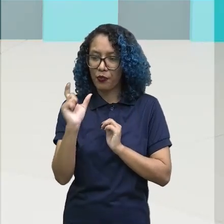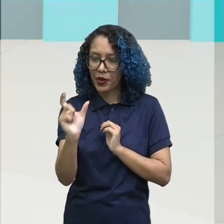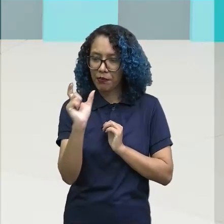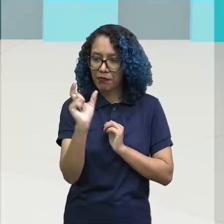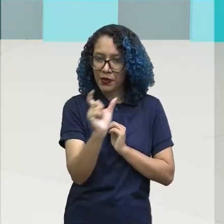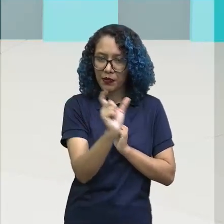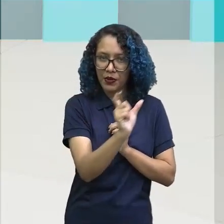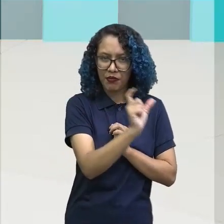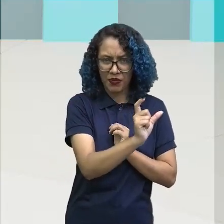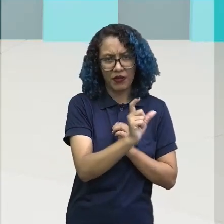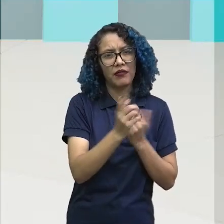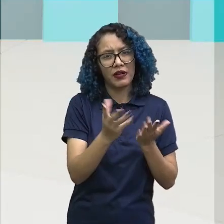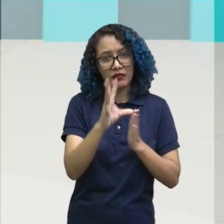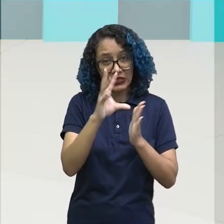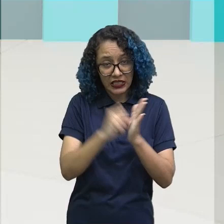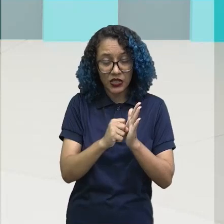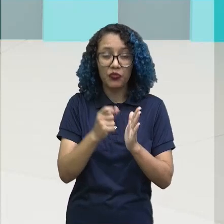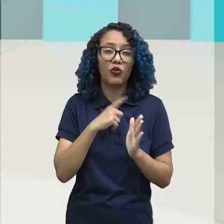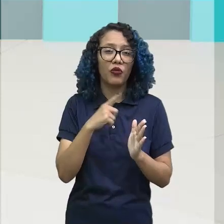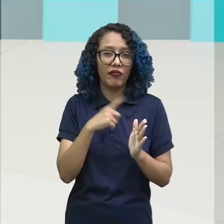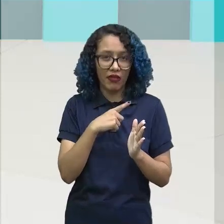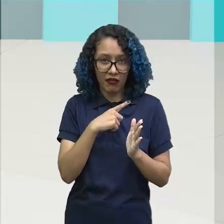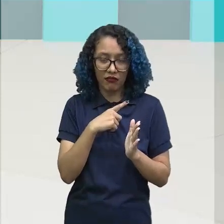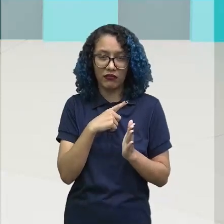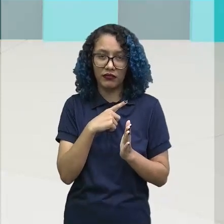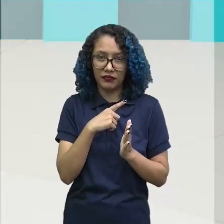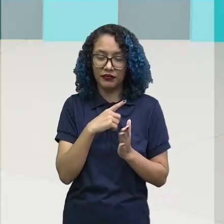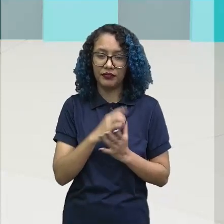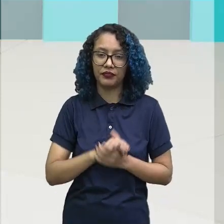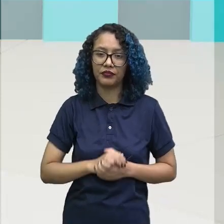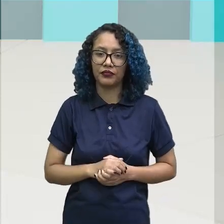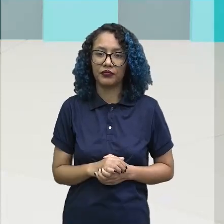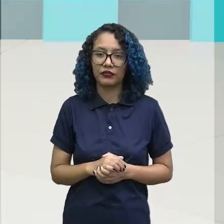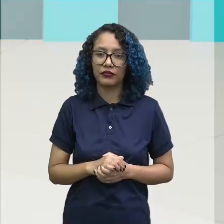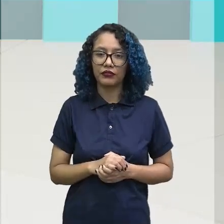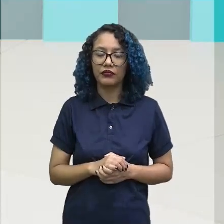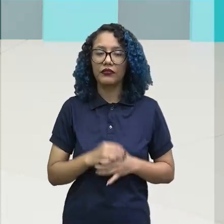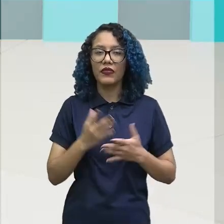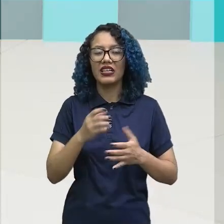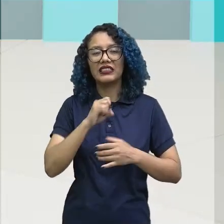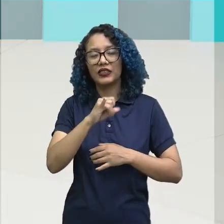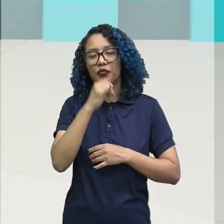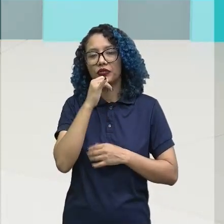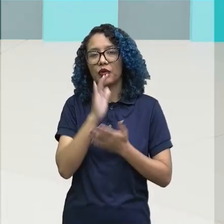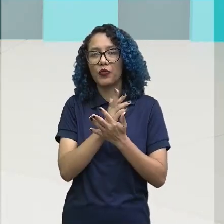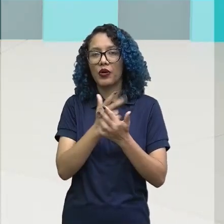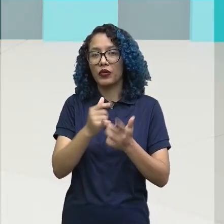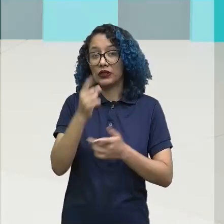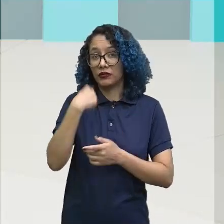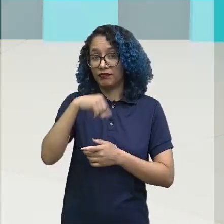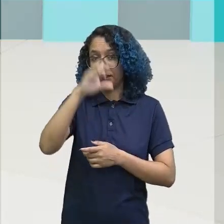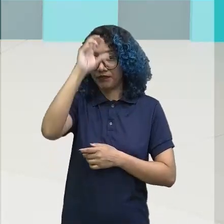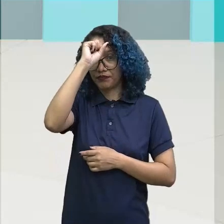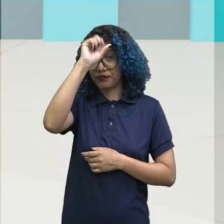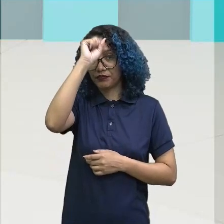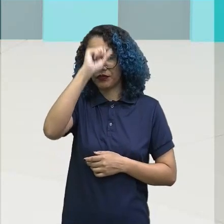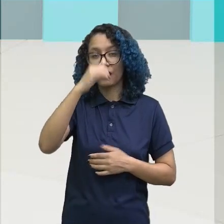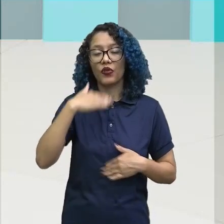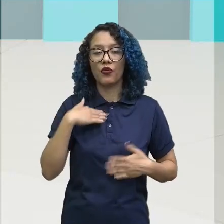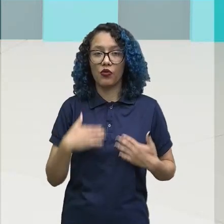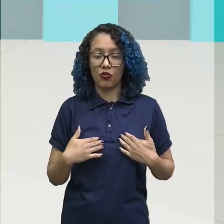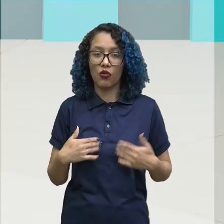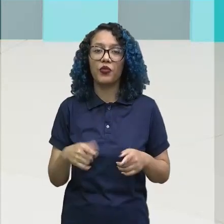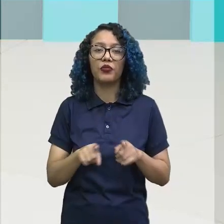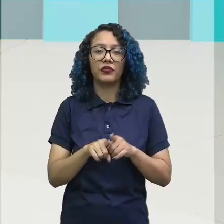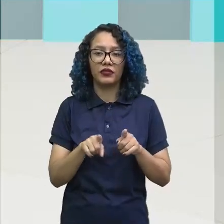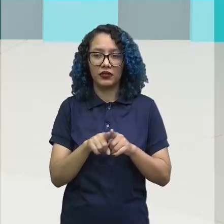você. Então, assim a gente vai perceber que ao se adquirir um saber, o corpo também ele passa a